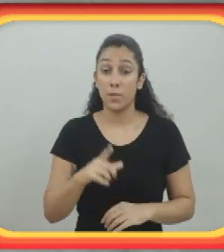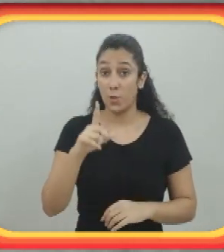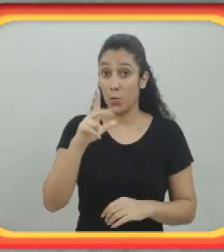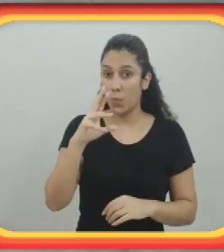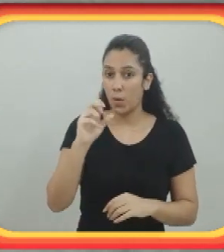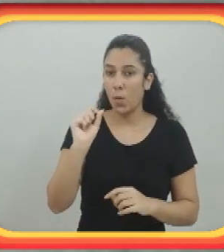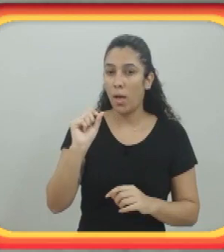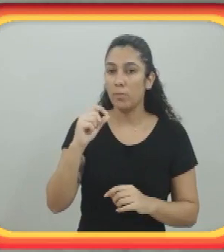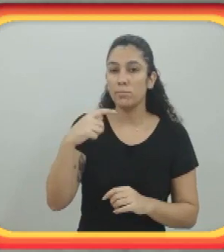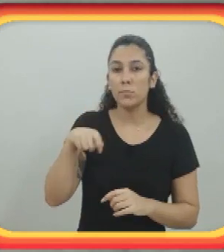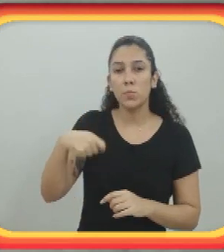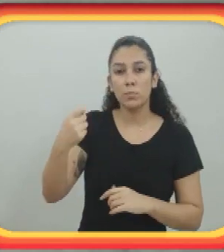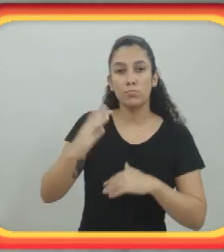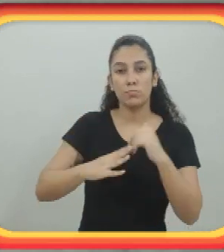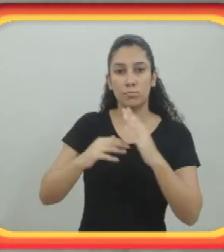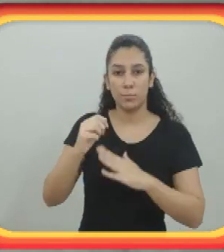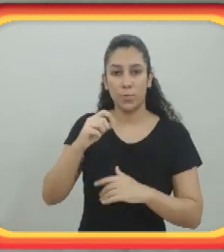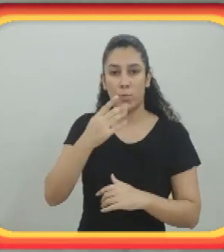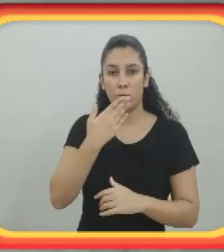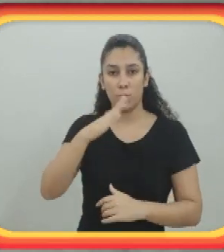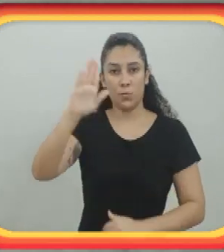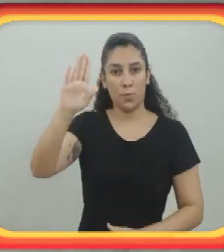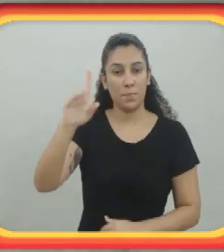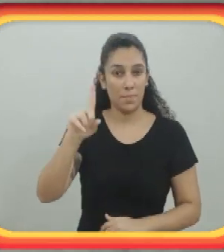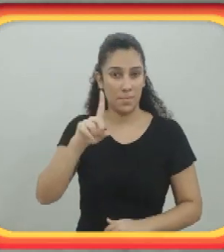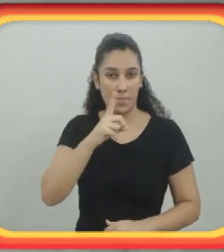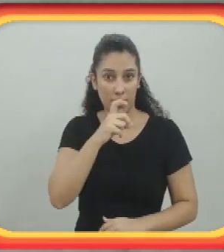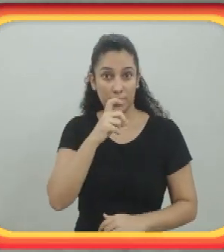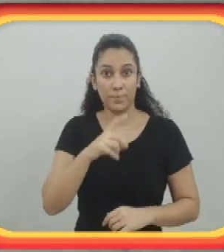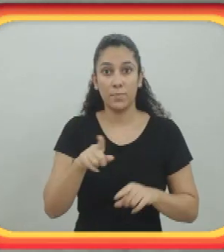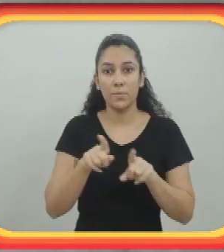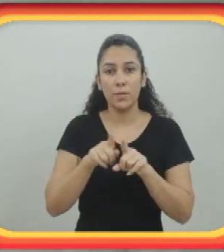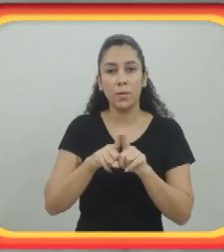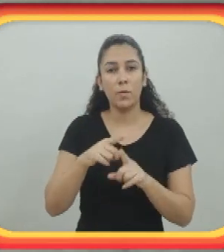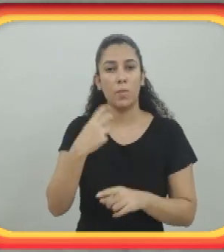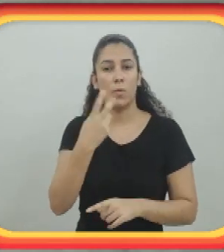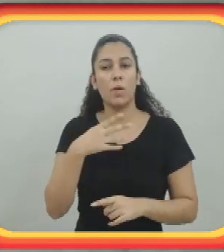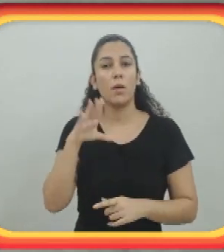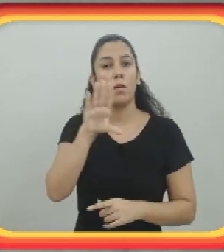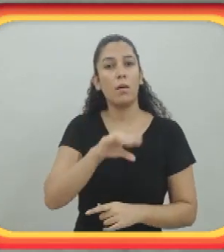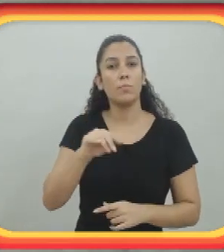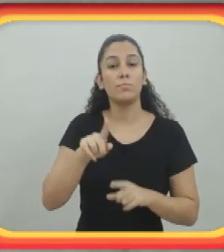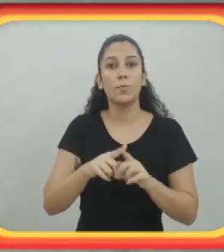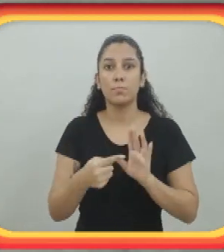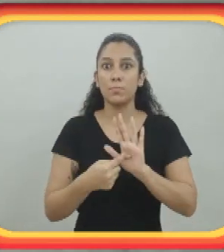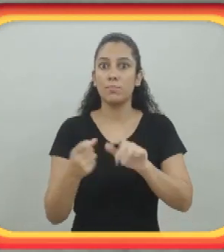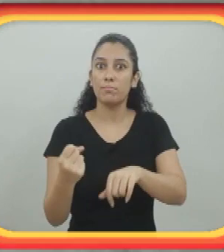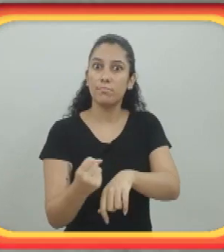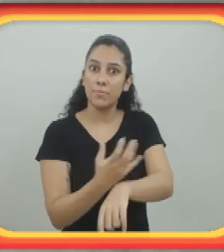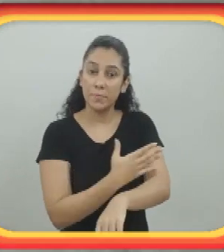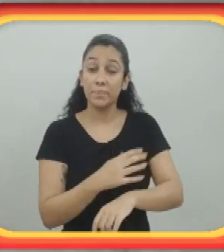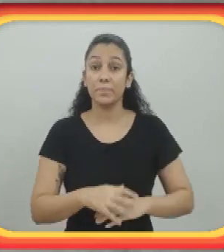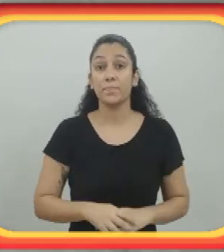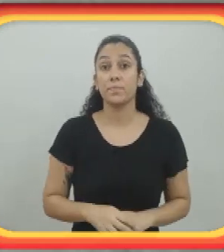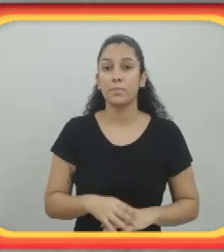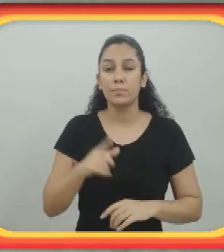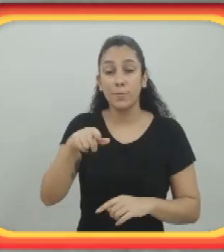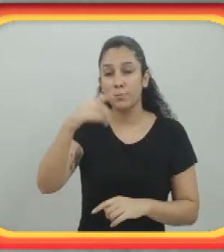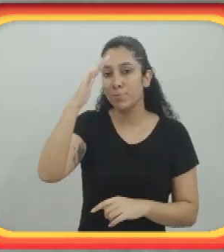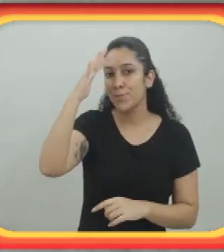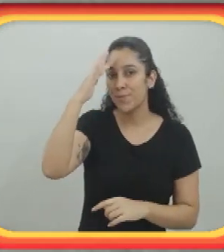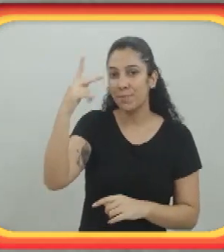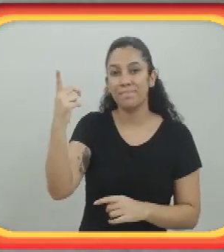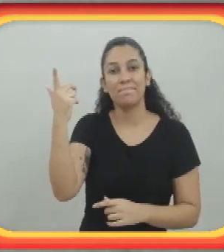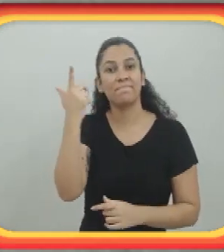como juramentista e eu como orador, foi uma emoção muito grande, porque era a